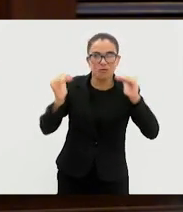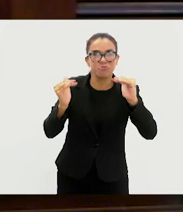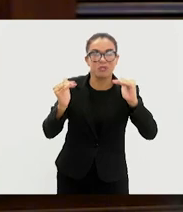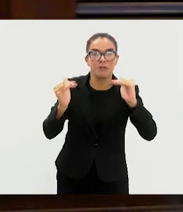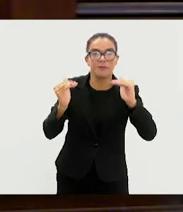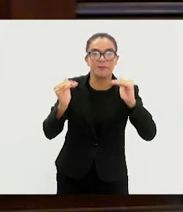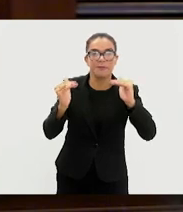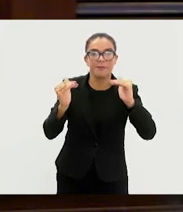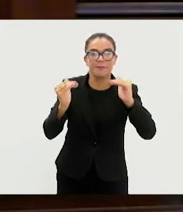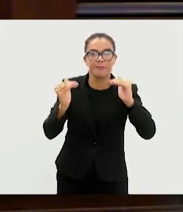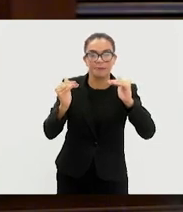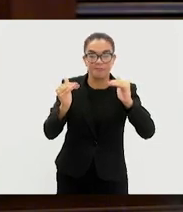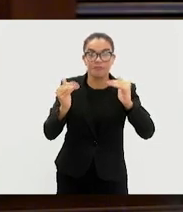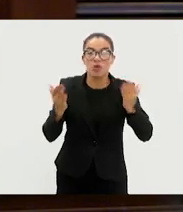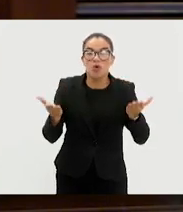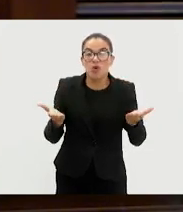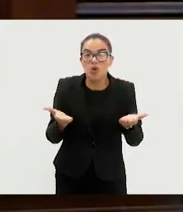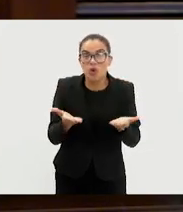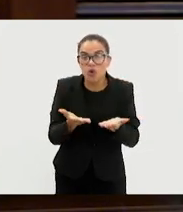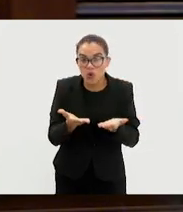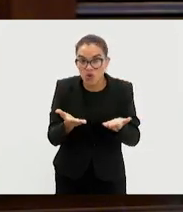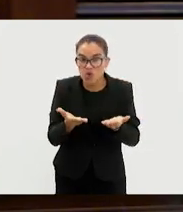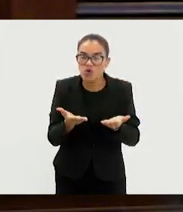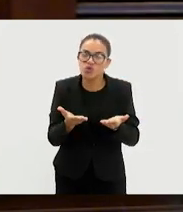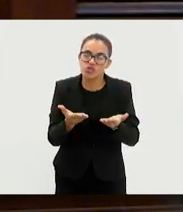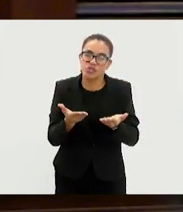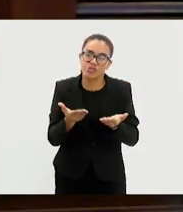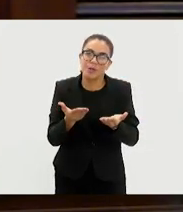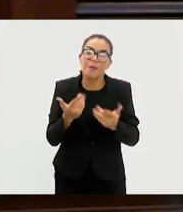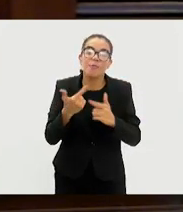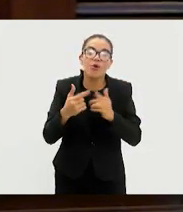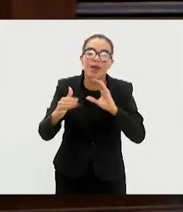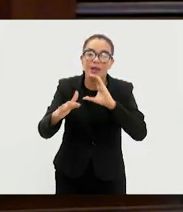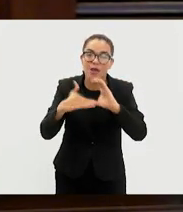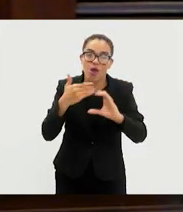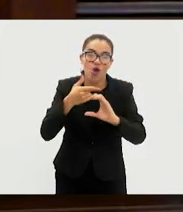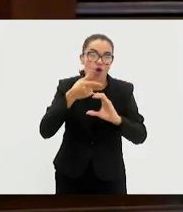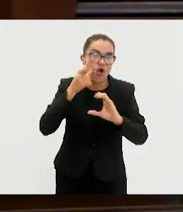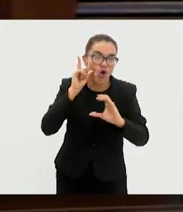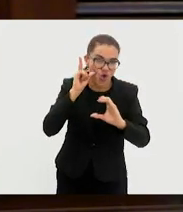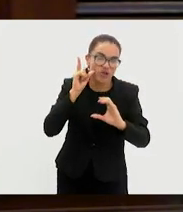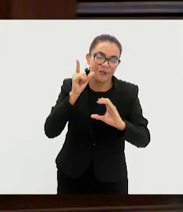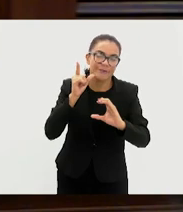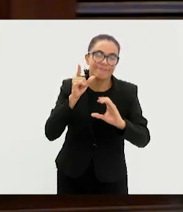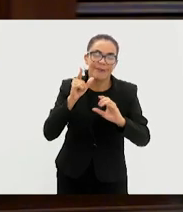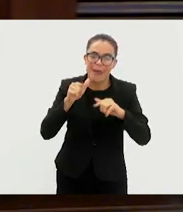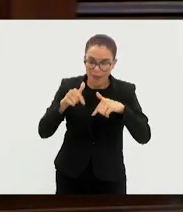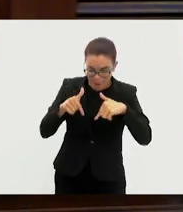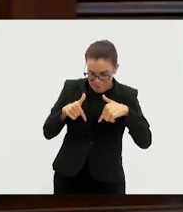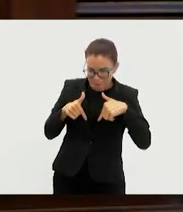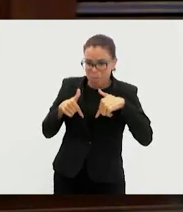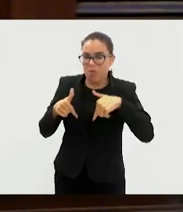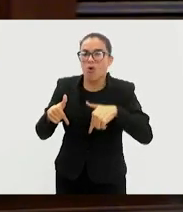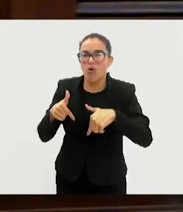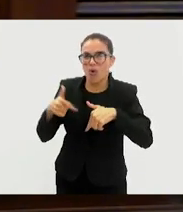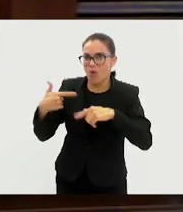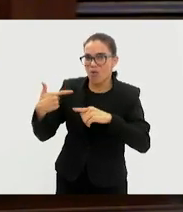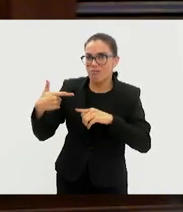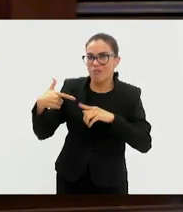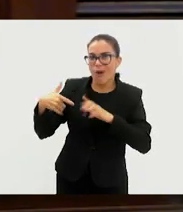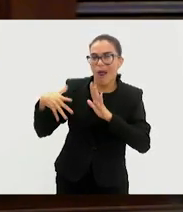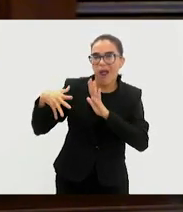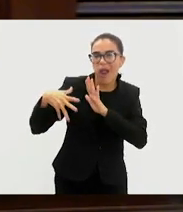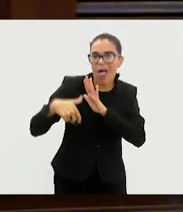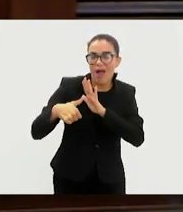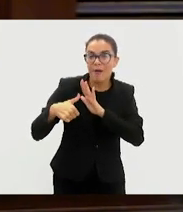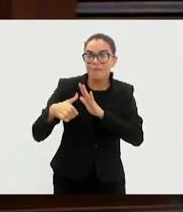E hoje, ele se referindo a ontem, na parte da tarde para a noite, reagiu a um assalto, chegando